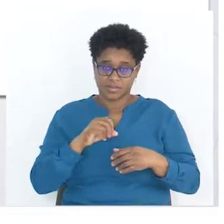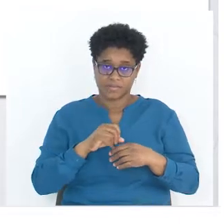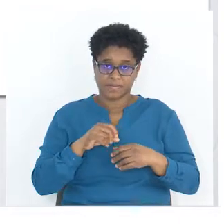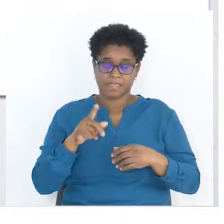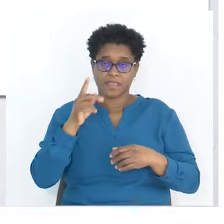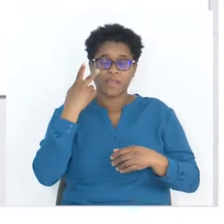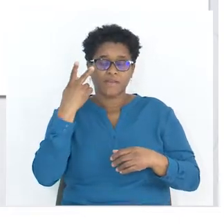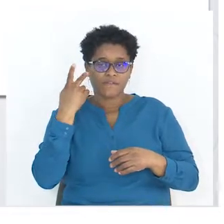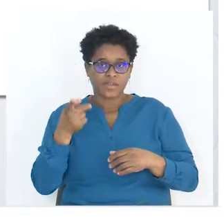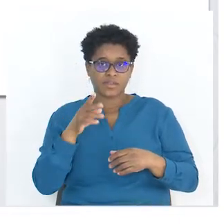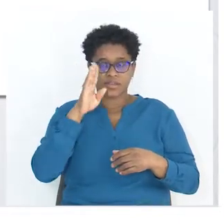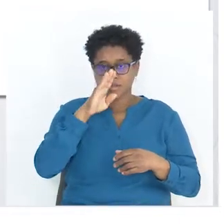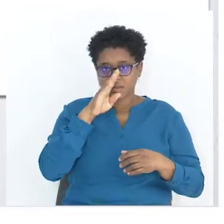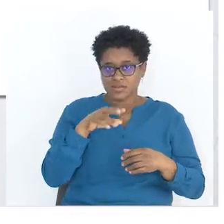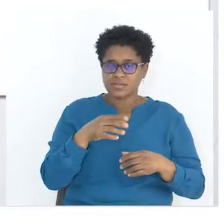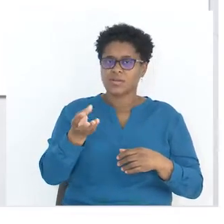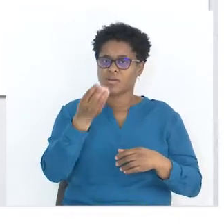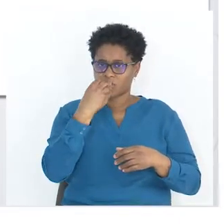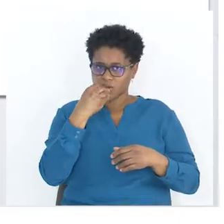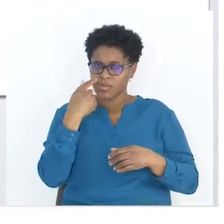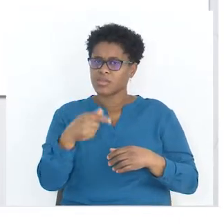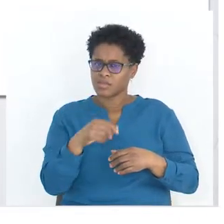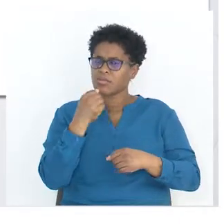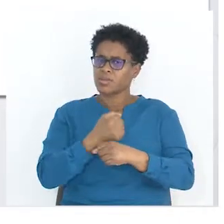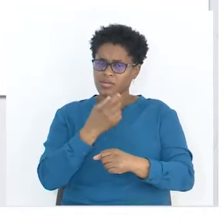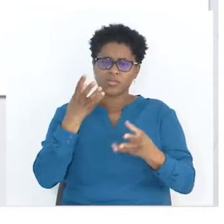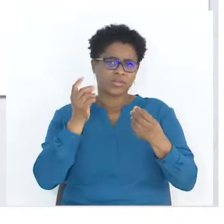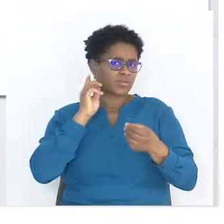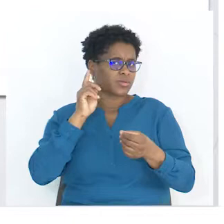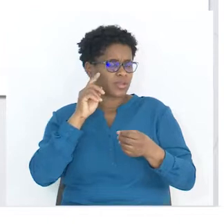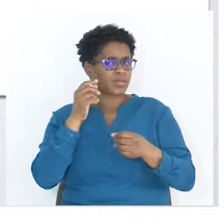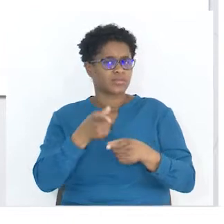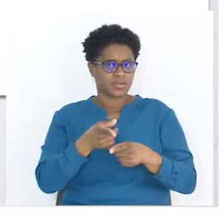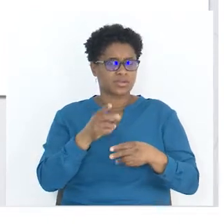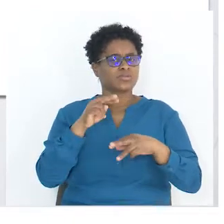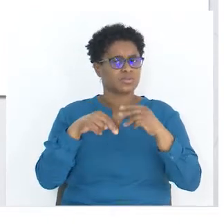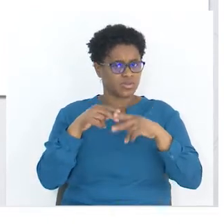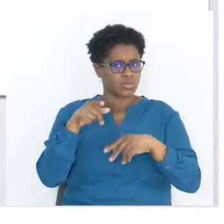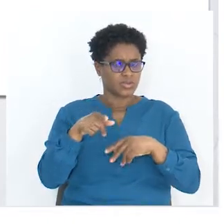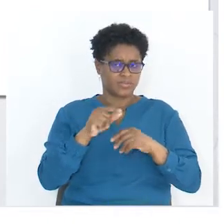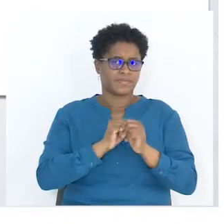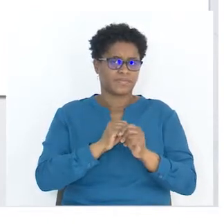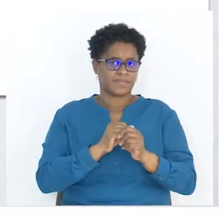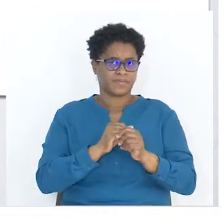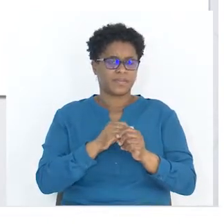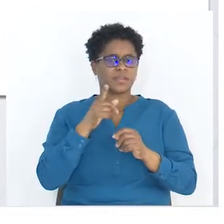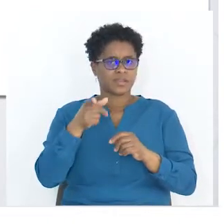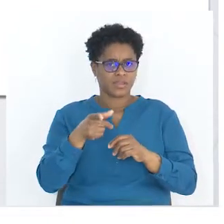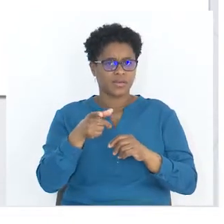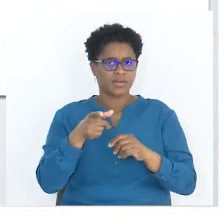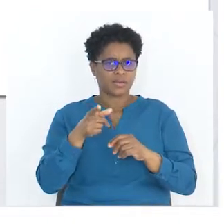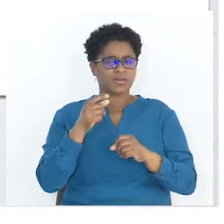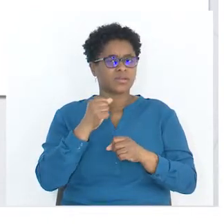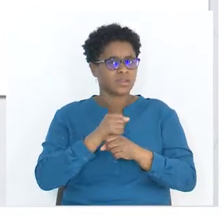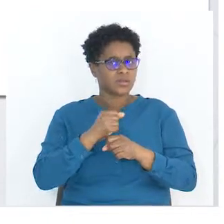estilo de vida e o que se ingere tem um papel relevante na produção desses compostos químicos que atuam